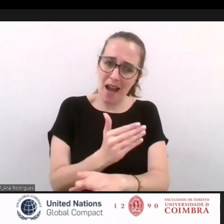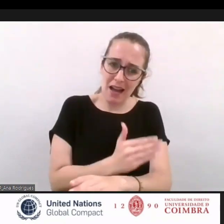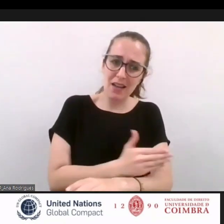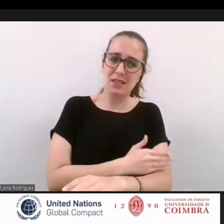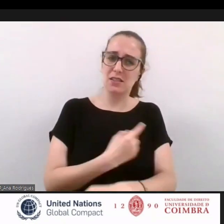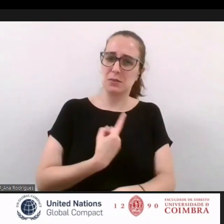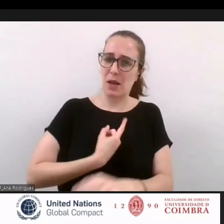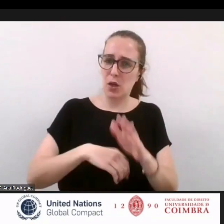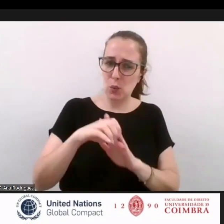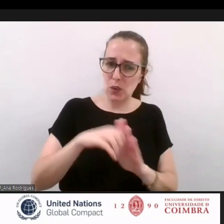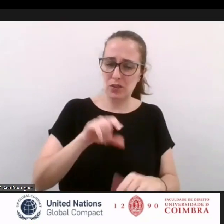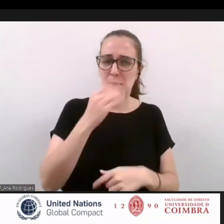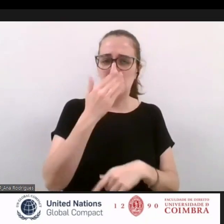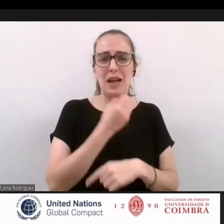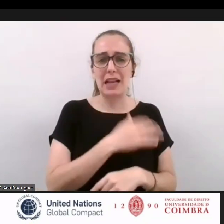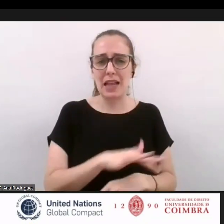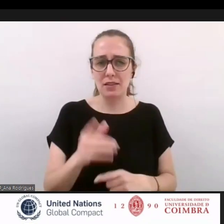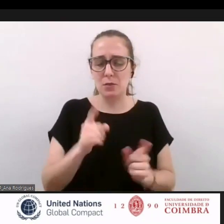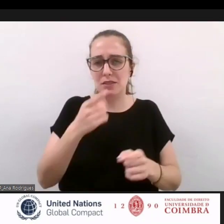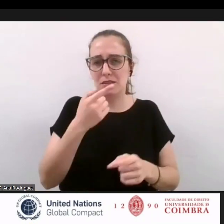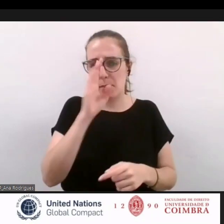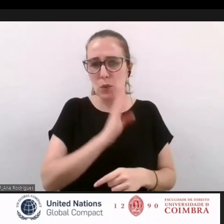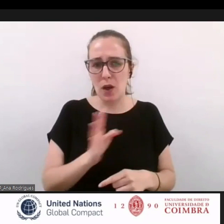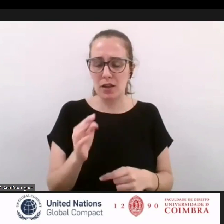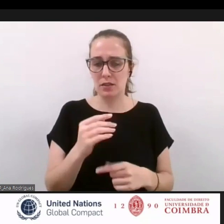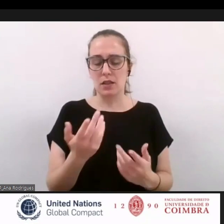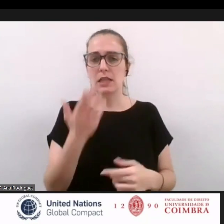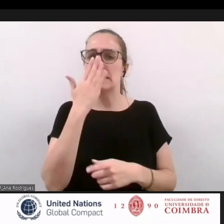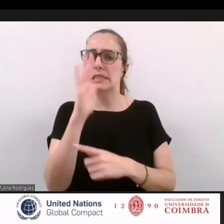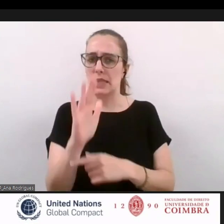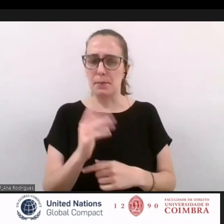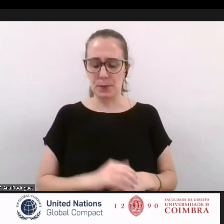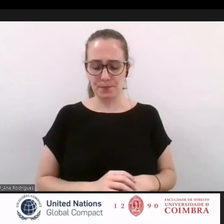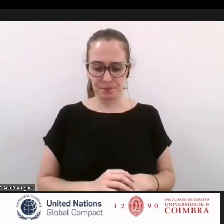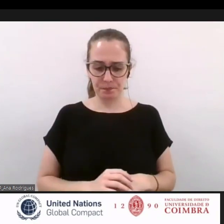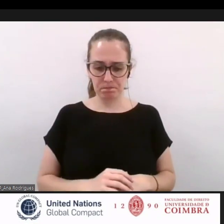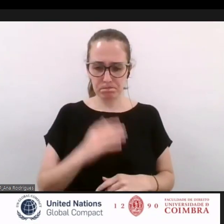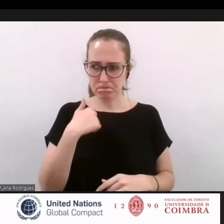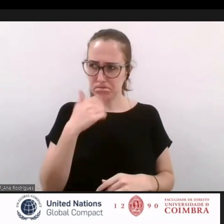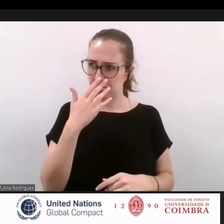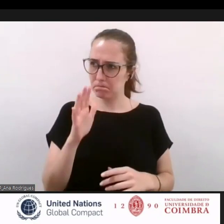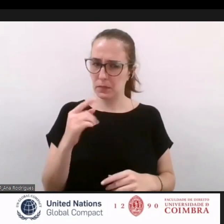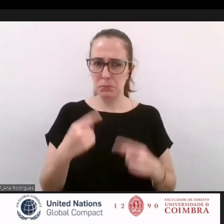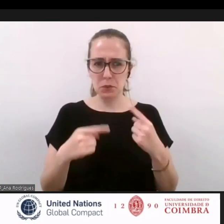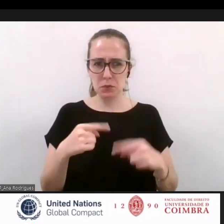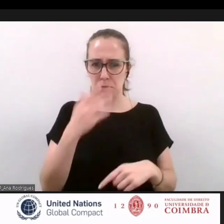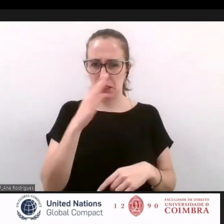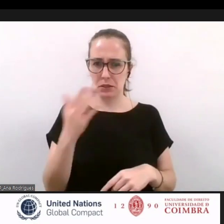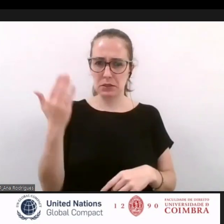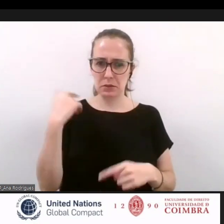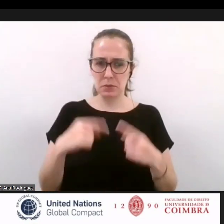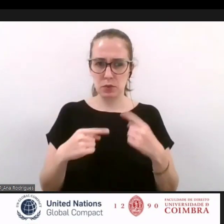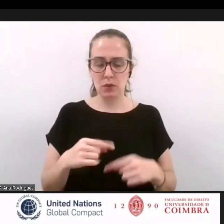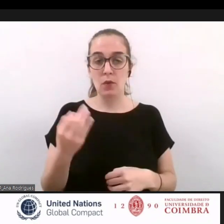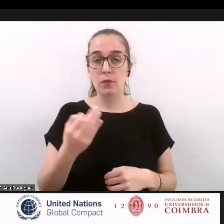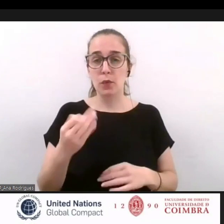os currículos, que as crianças comecem a falar. Eu dou um exemplo muito prático. Eu creio que foi o município de Matosinhos que